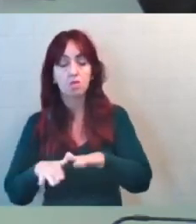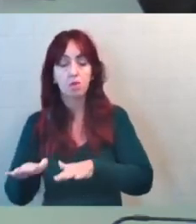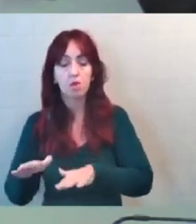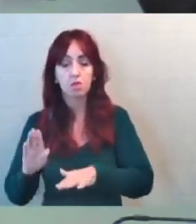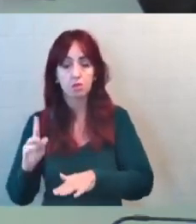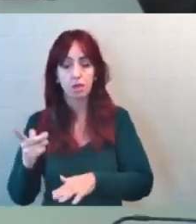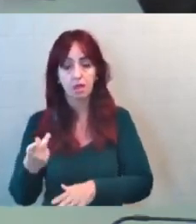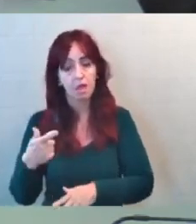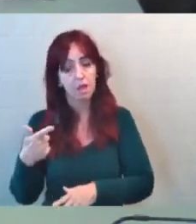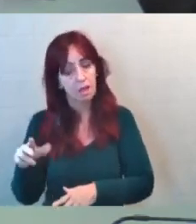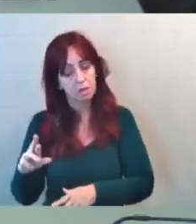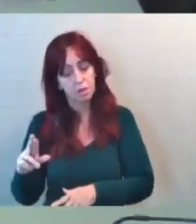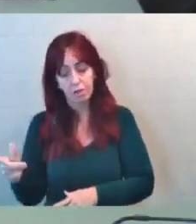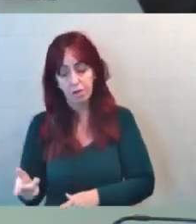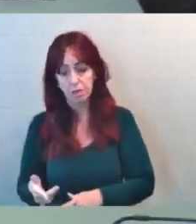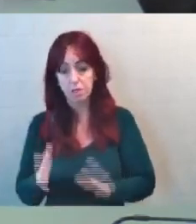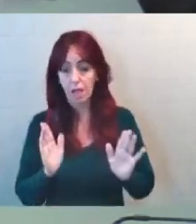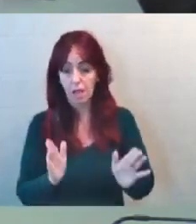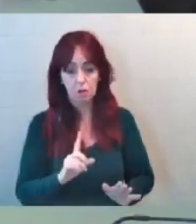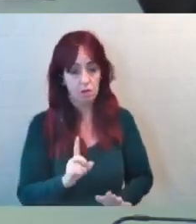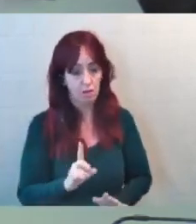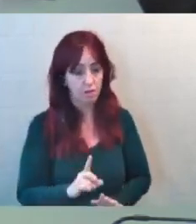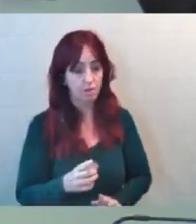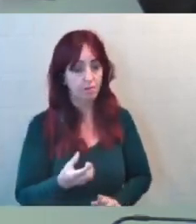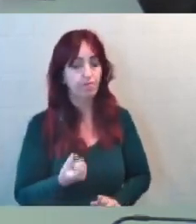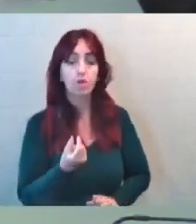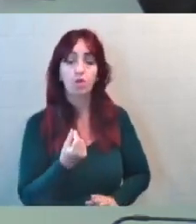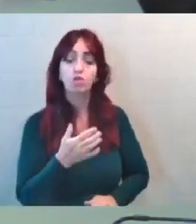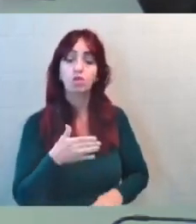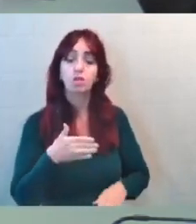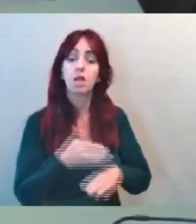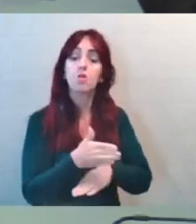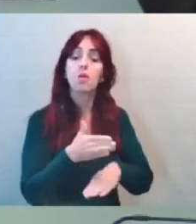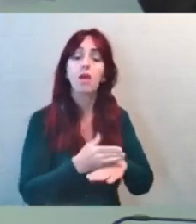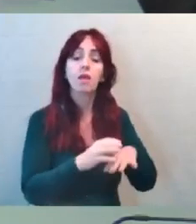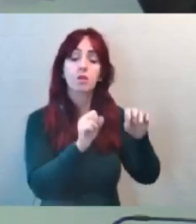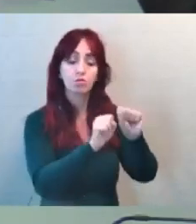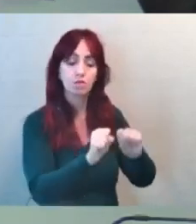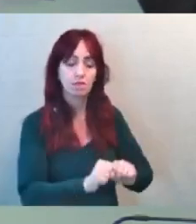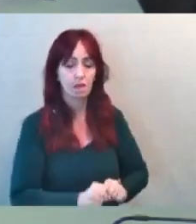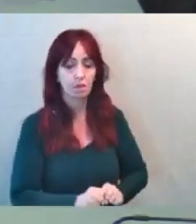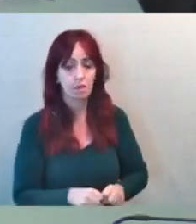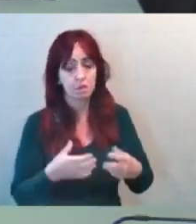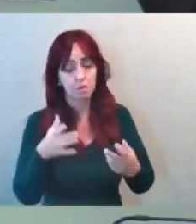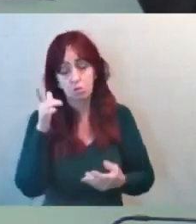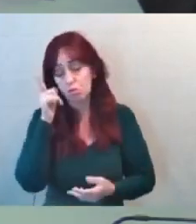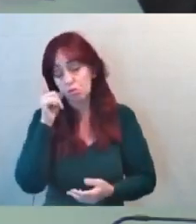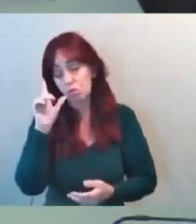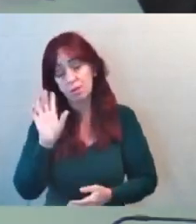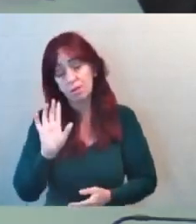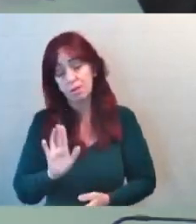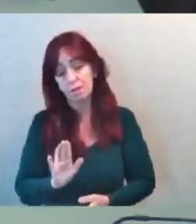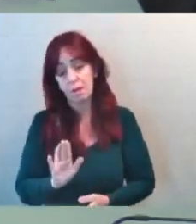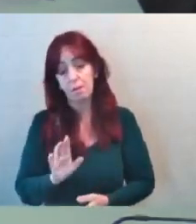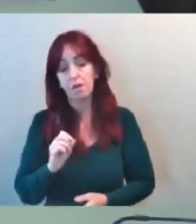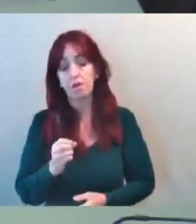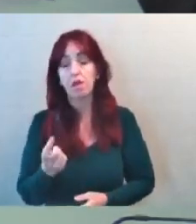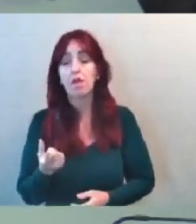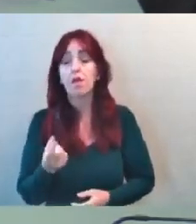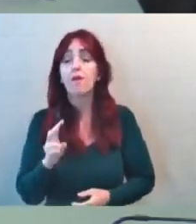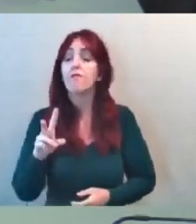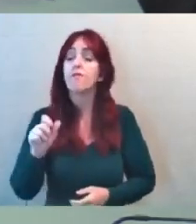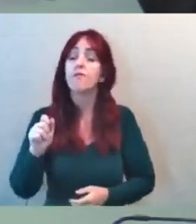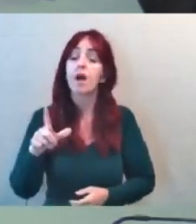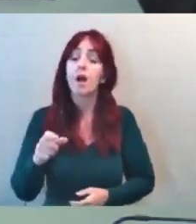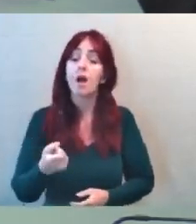tocada. Agora não, o dinheiro entra diretamente no sistema. A gente não consegue saber quanto de vale transporte antecipado